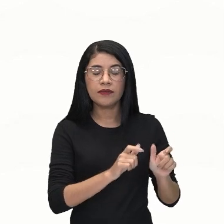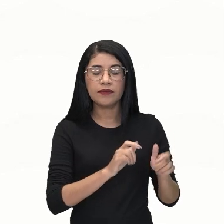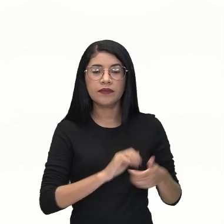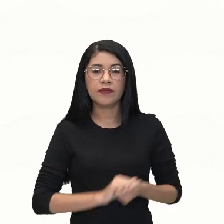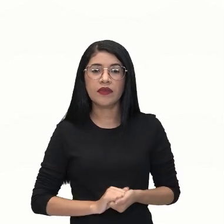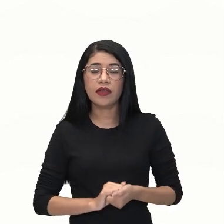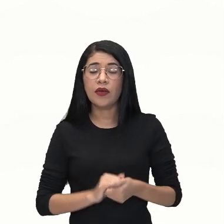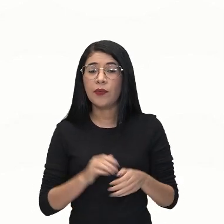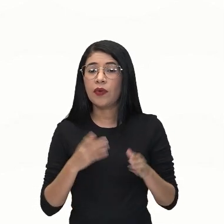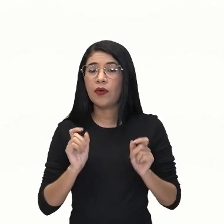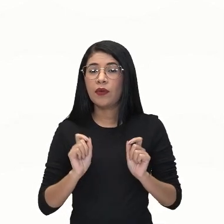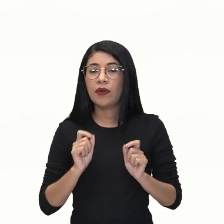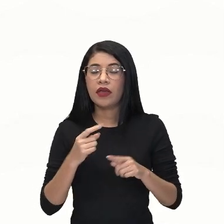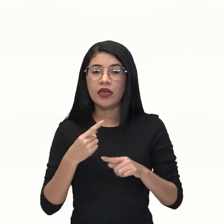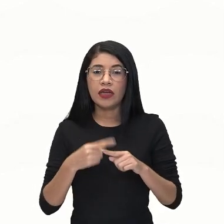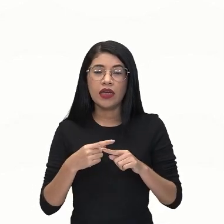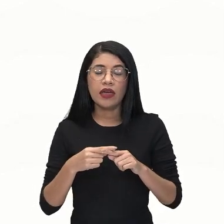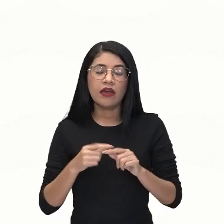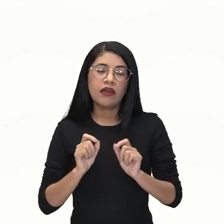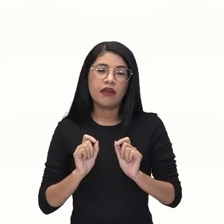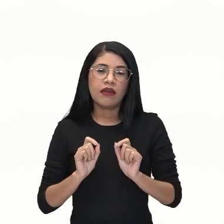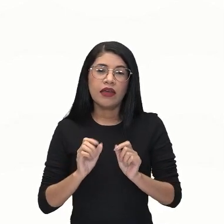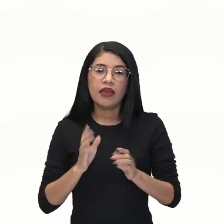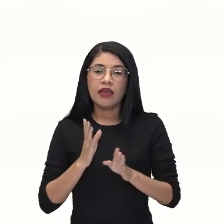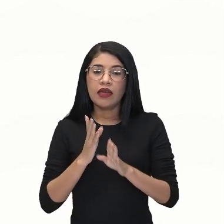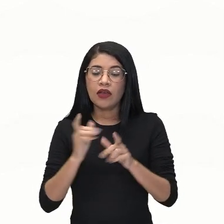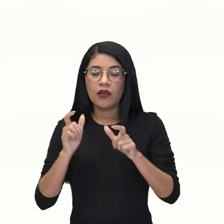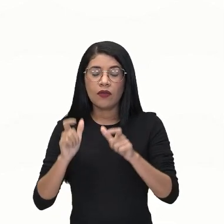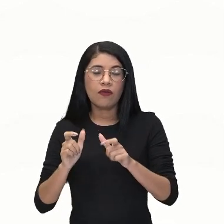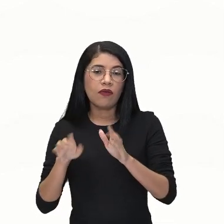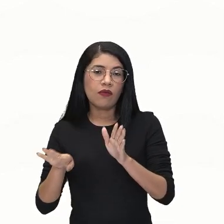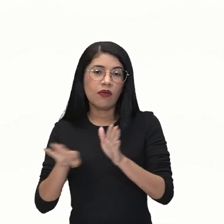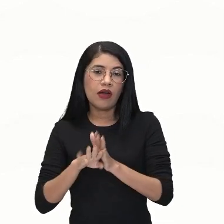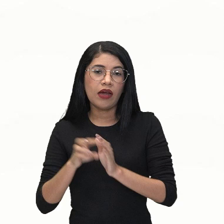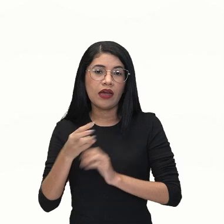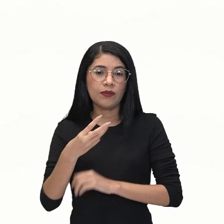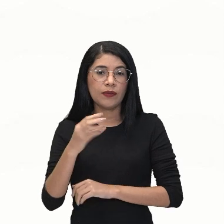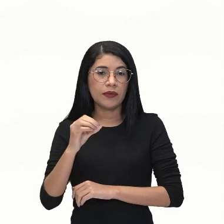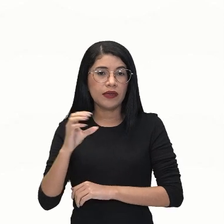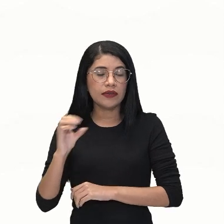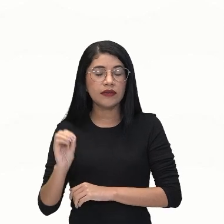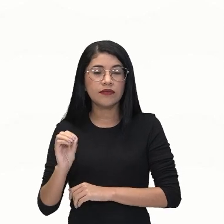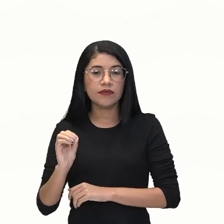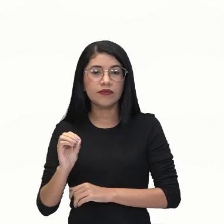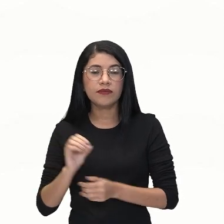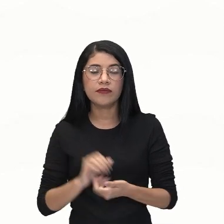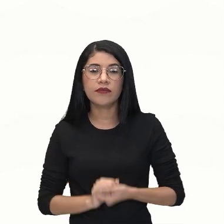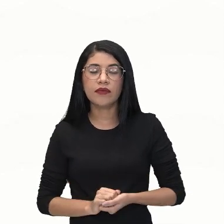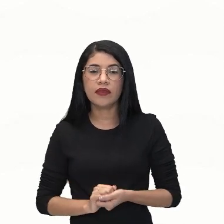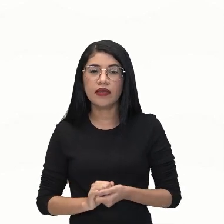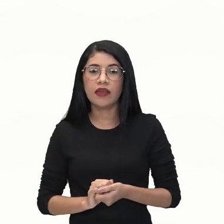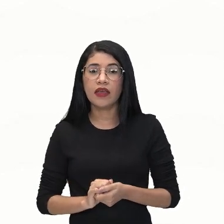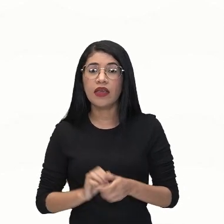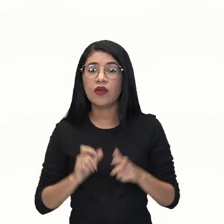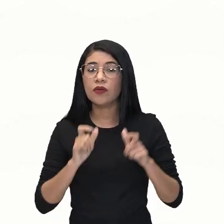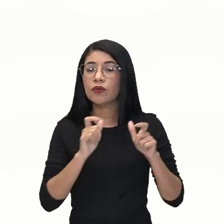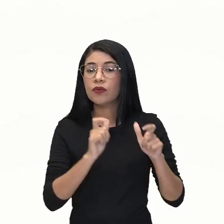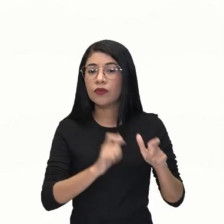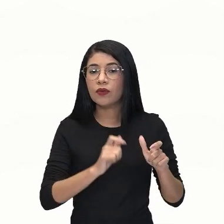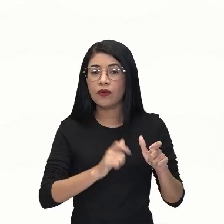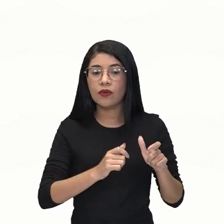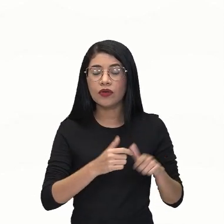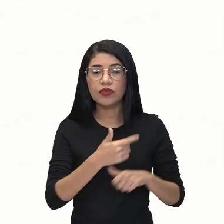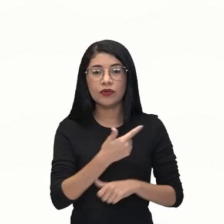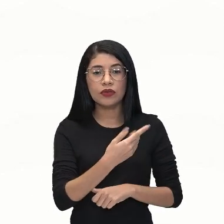quero chegar na distância de 300 quilômetros. E nesse momento eu me encontro na distância